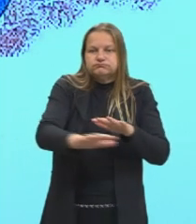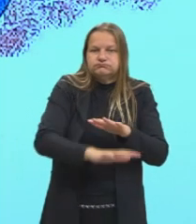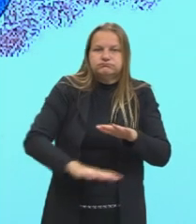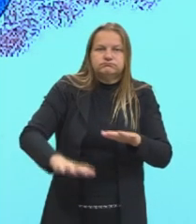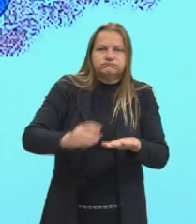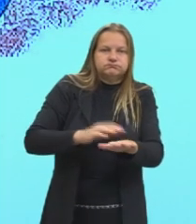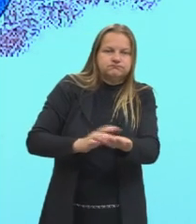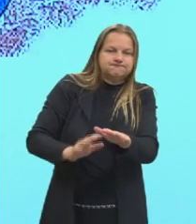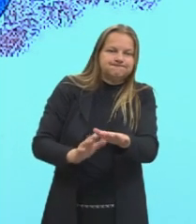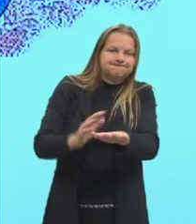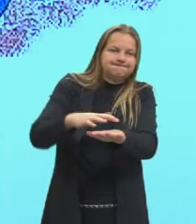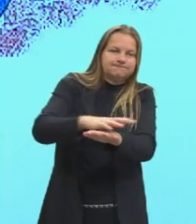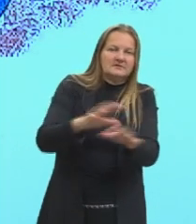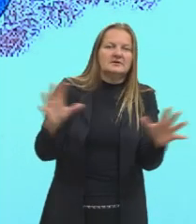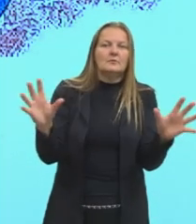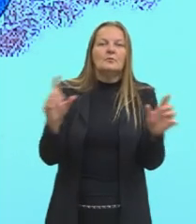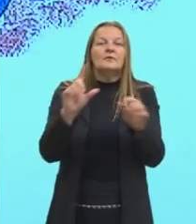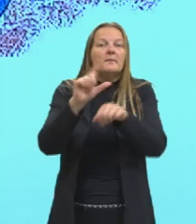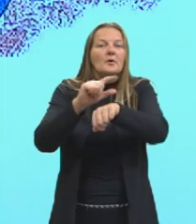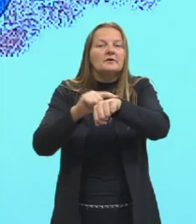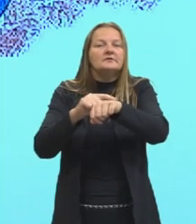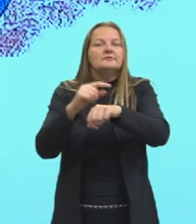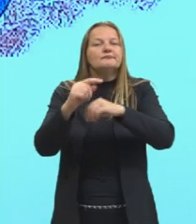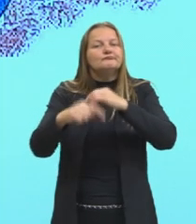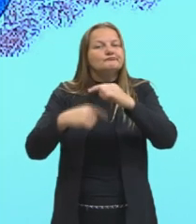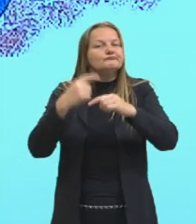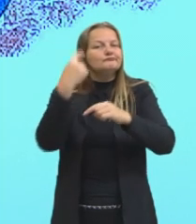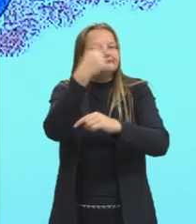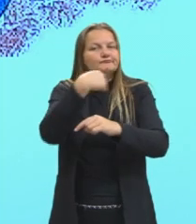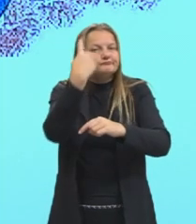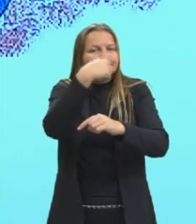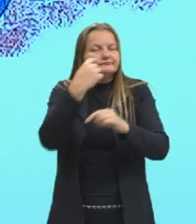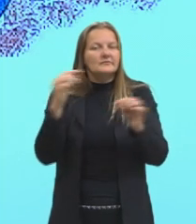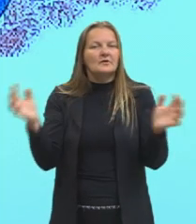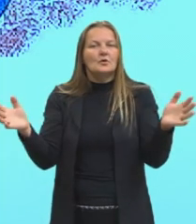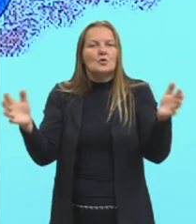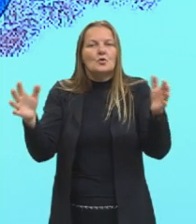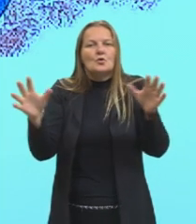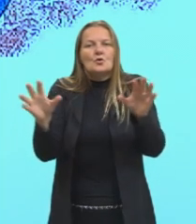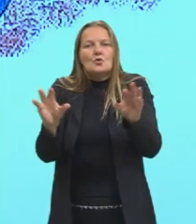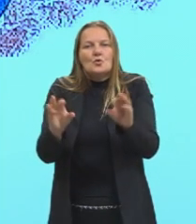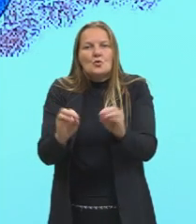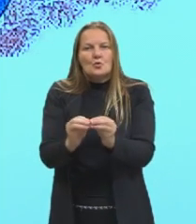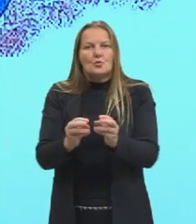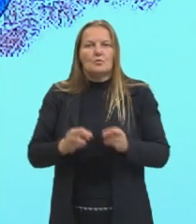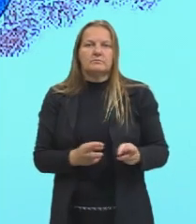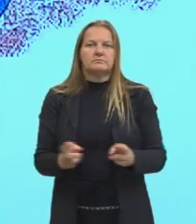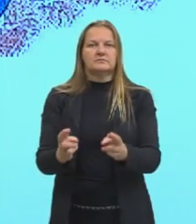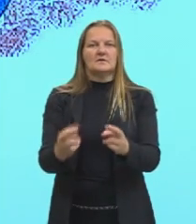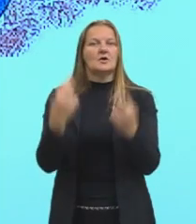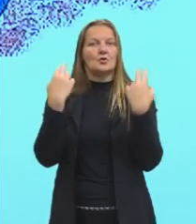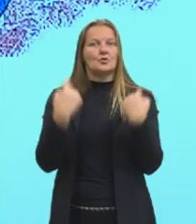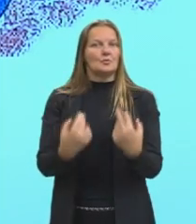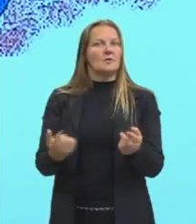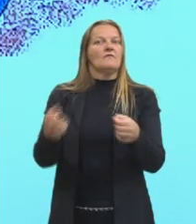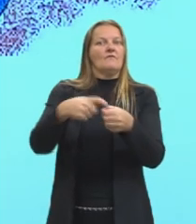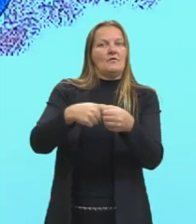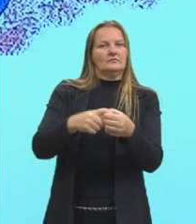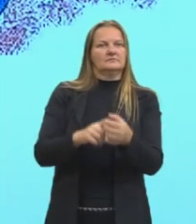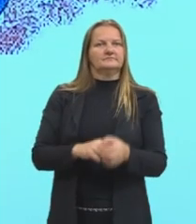área da o tempo ele vai escoar e aí então tu ele volta à normalidade dele qual que é a questão aqui embaixo ó